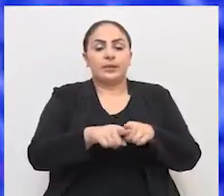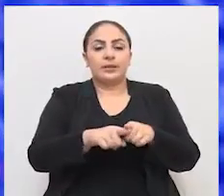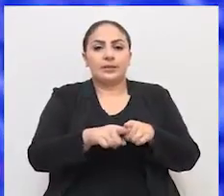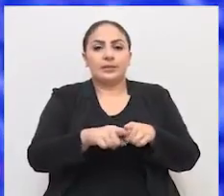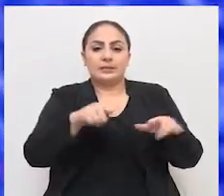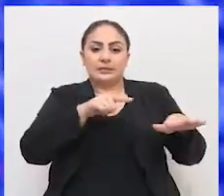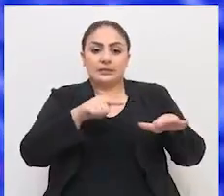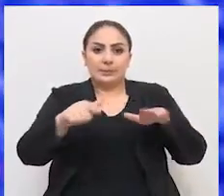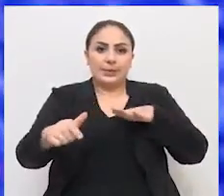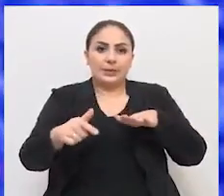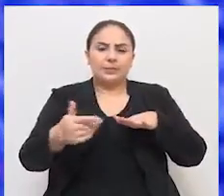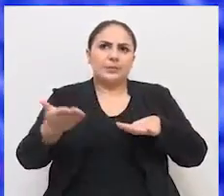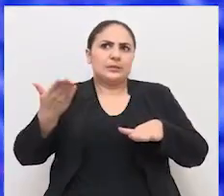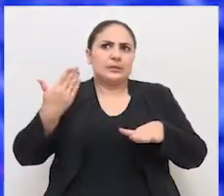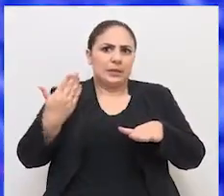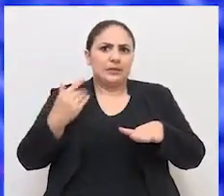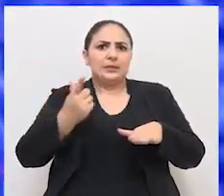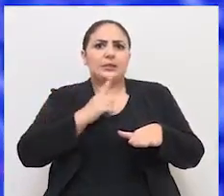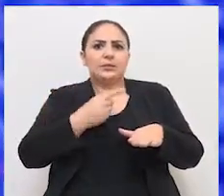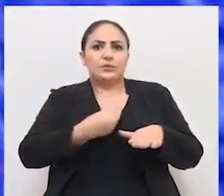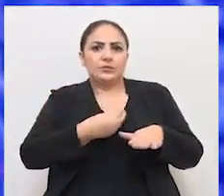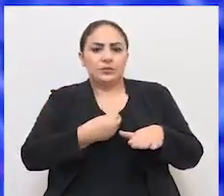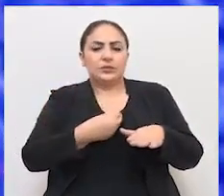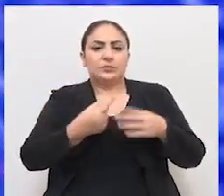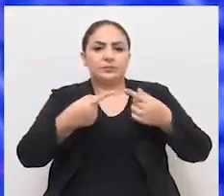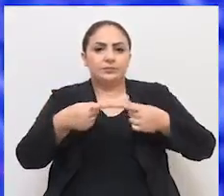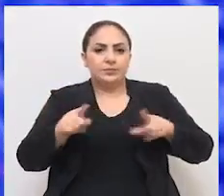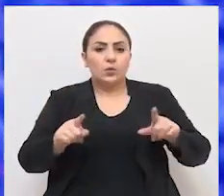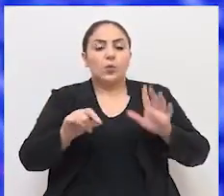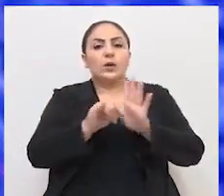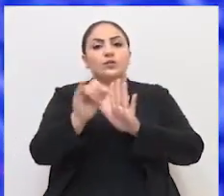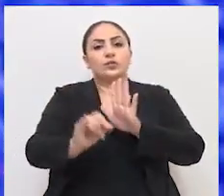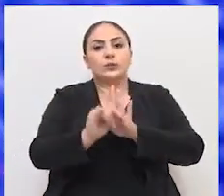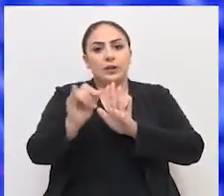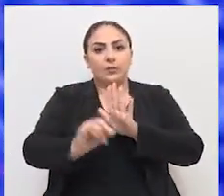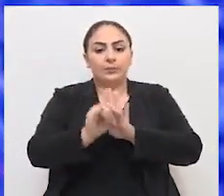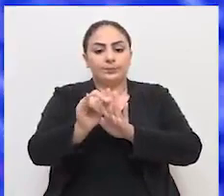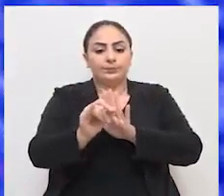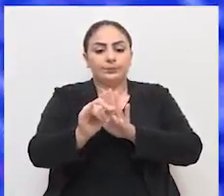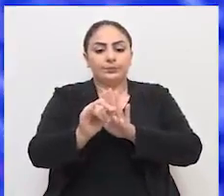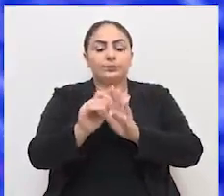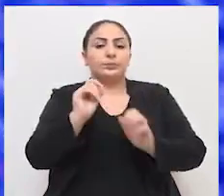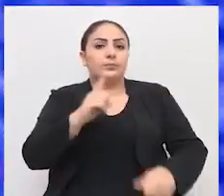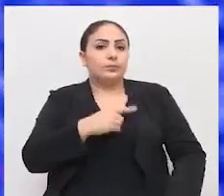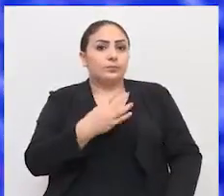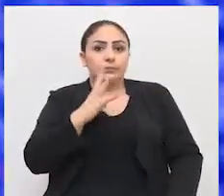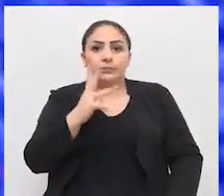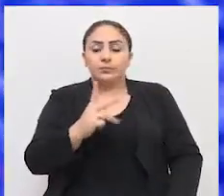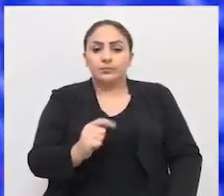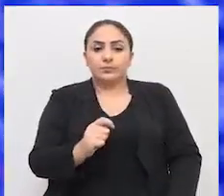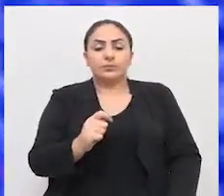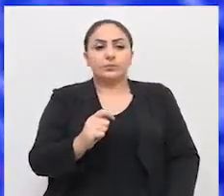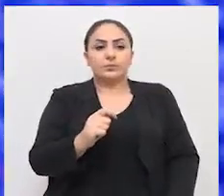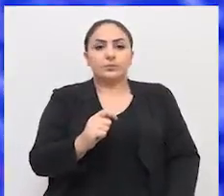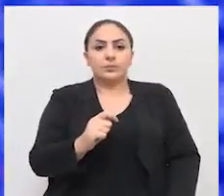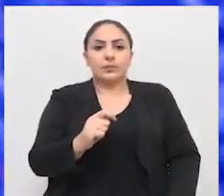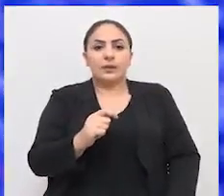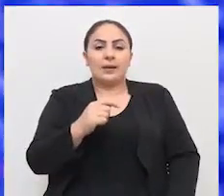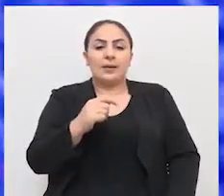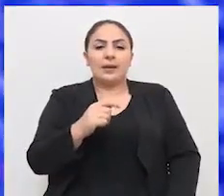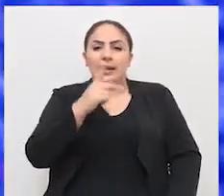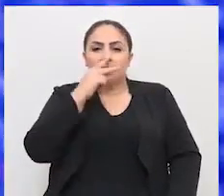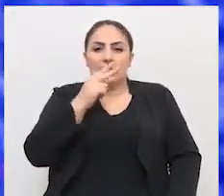na semana que passou, foi lançado então um edital onde teremos